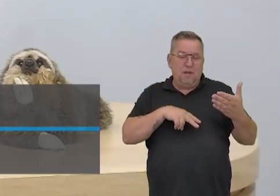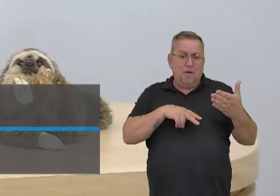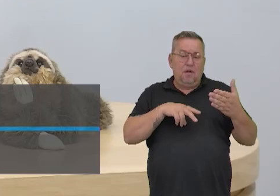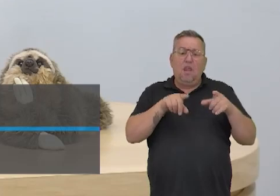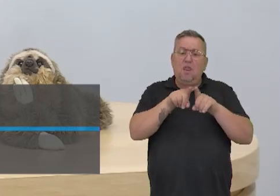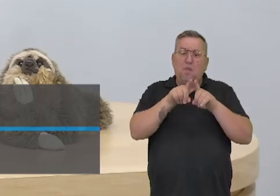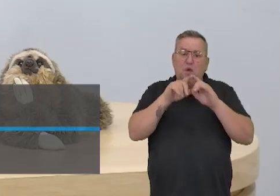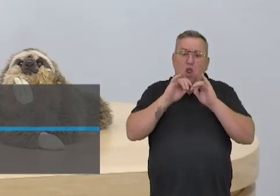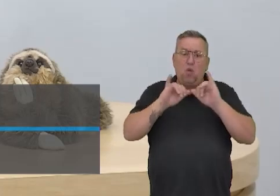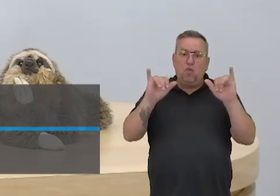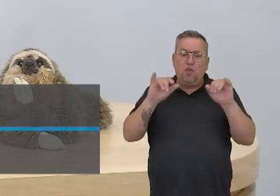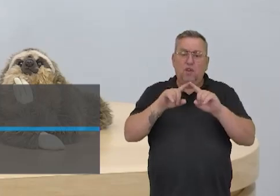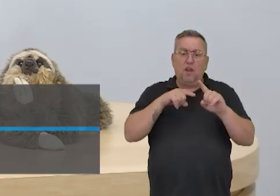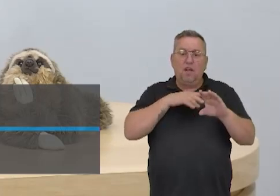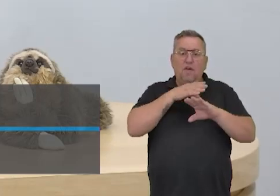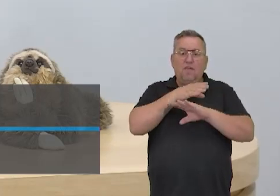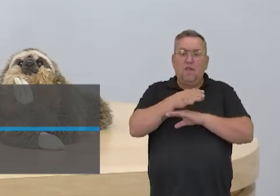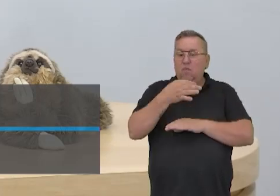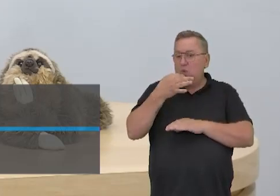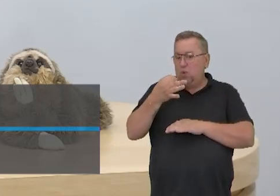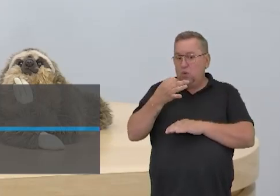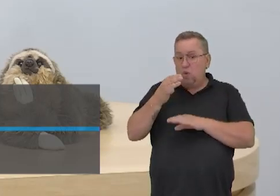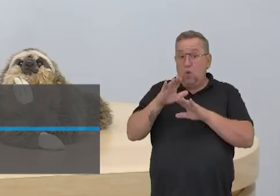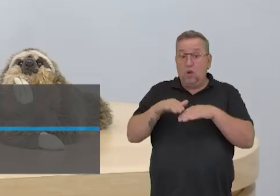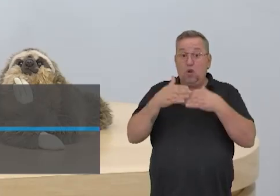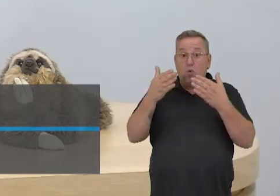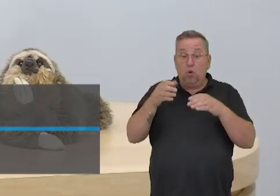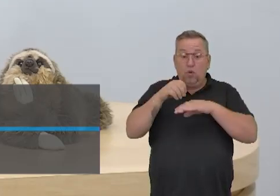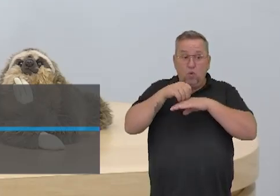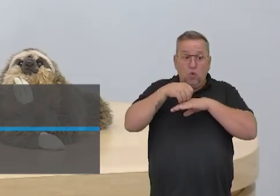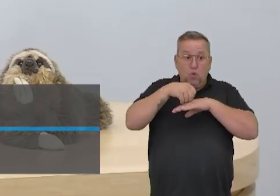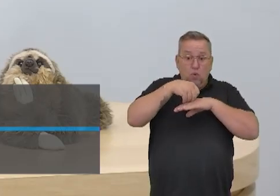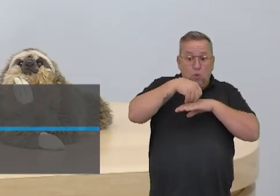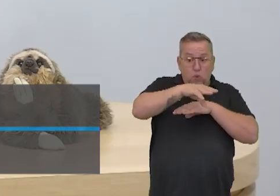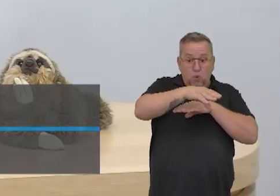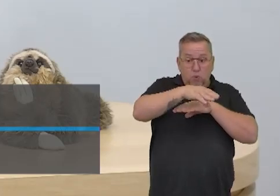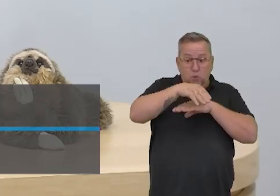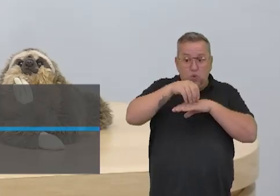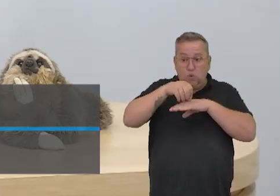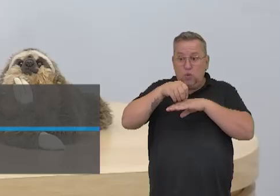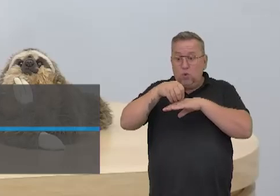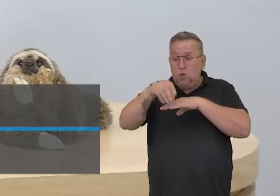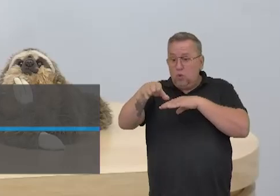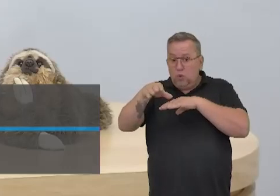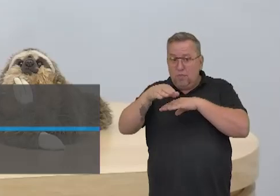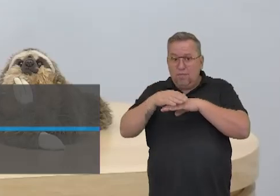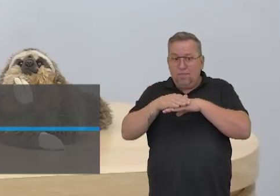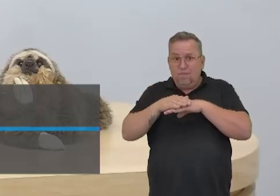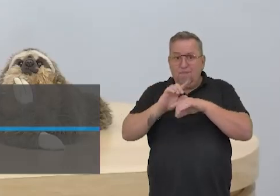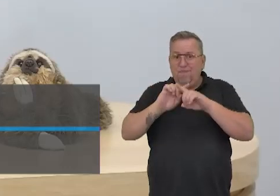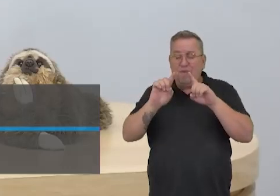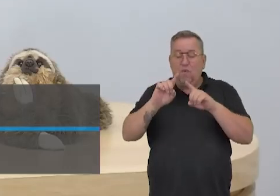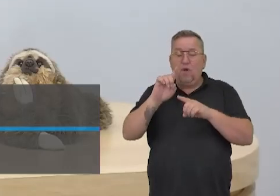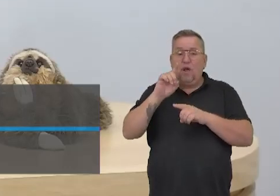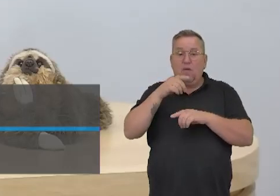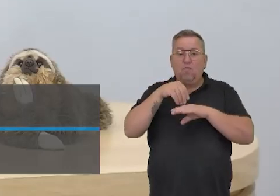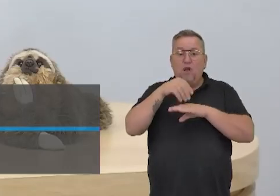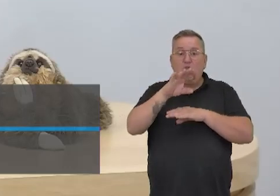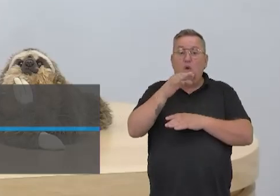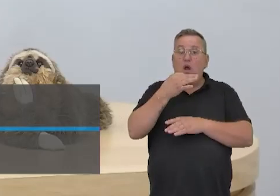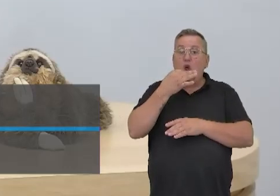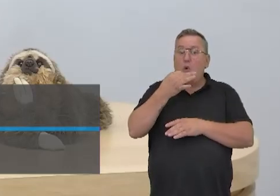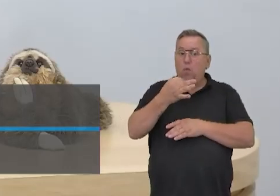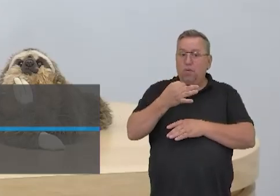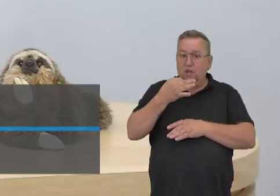Sim. Então, ele vai direto no artigo de opinião. Ou quando isso é repassado, o que é repassado não foi o fato, mas a opinião. Então,